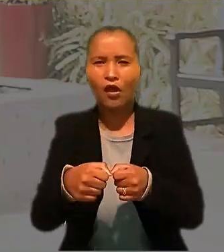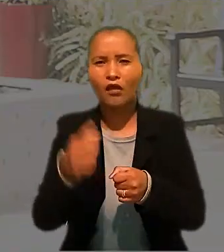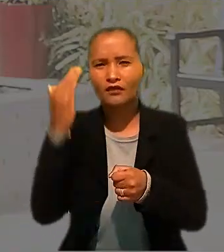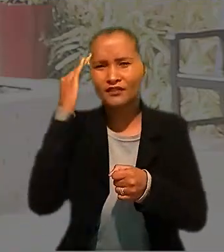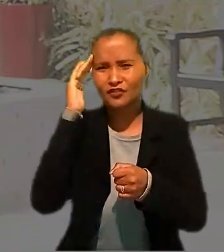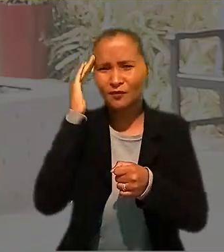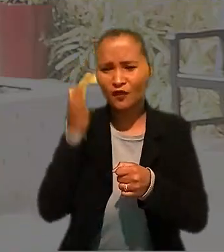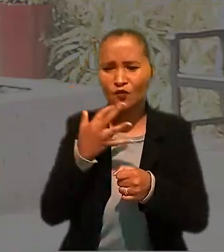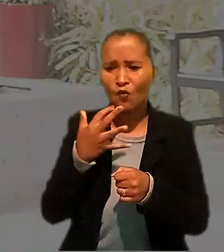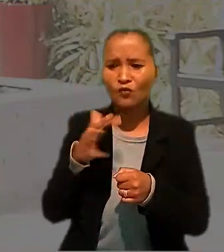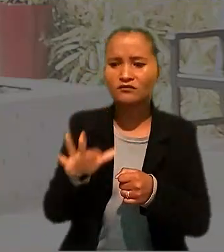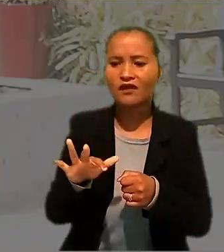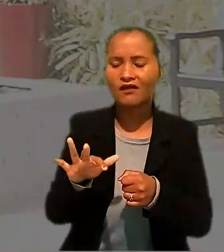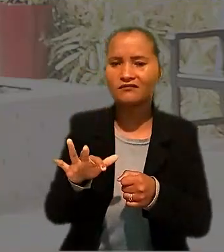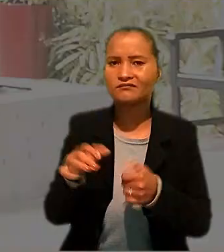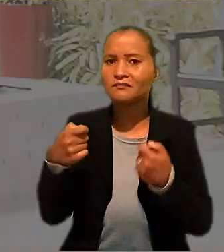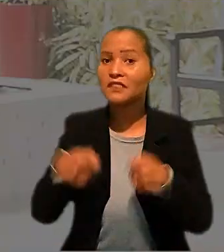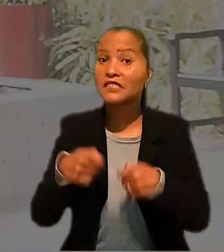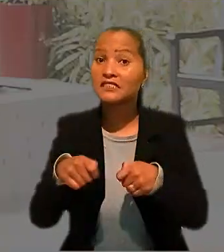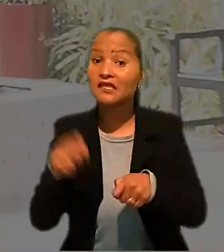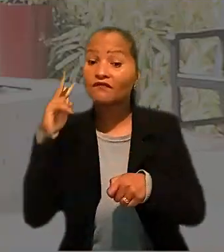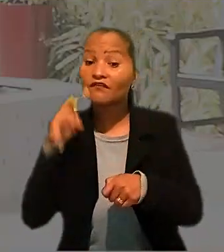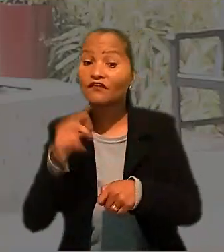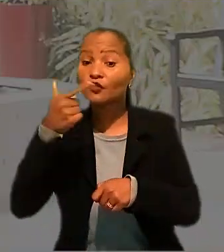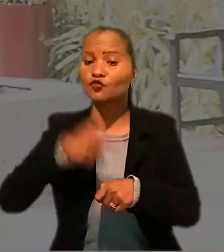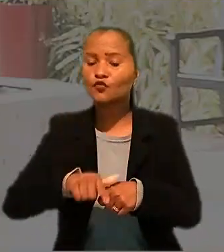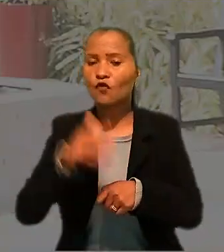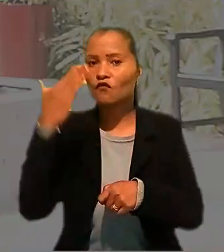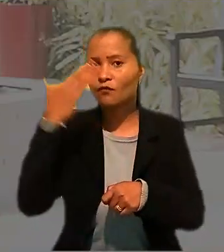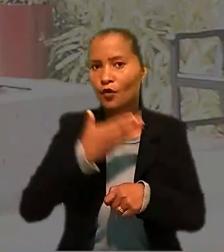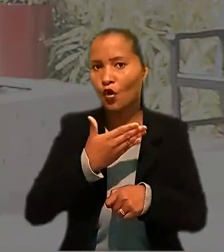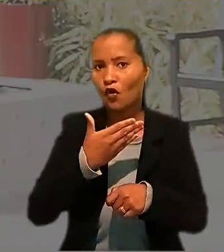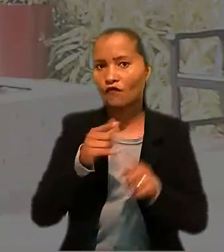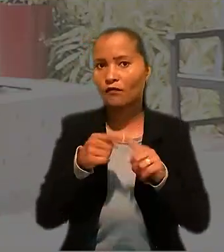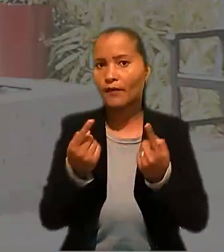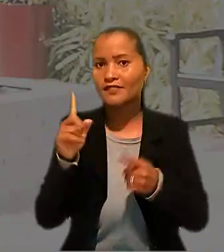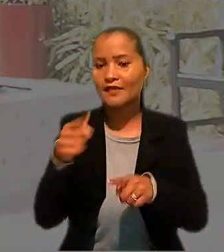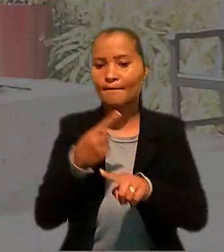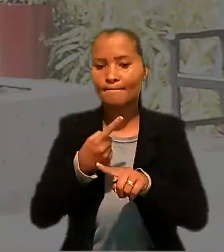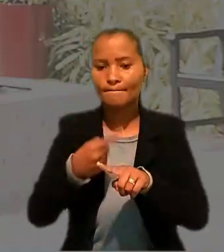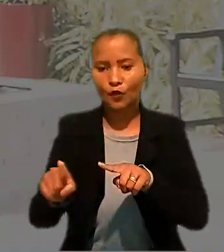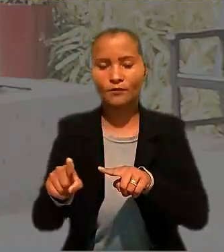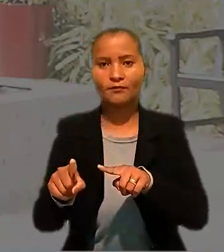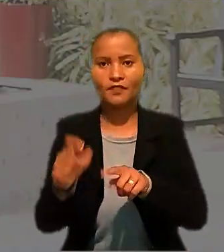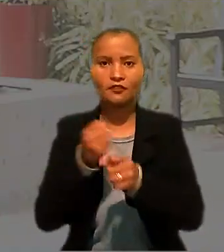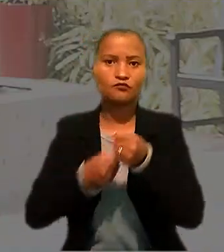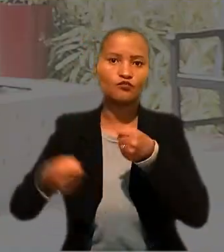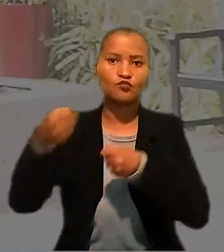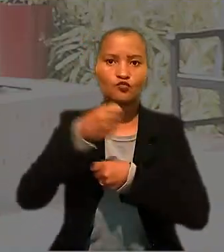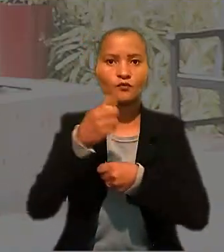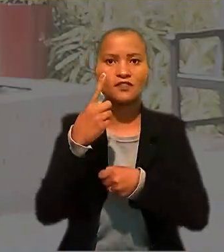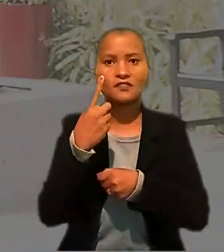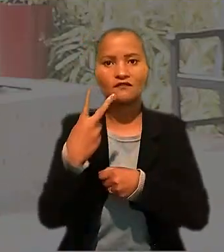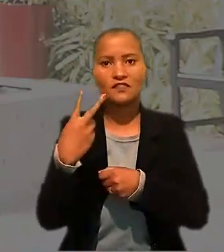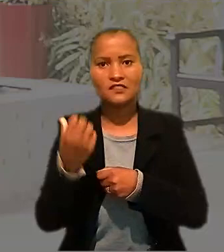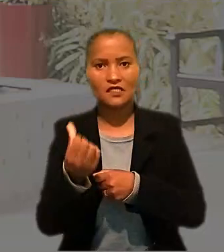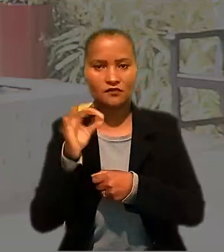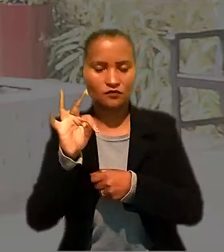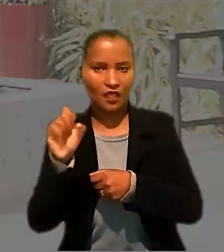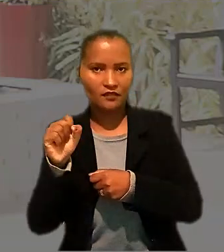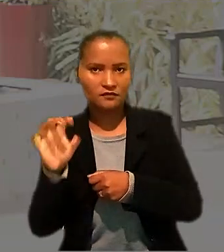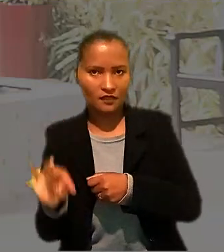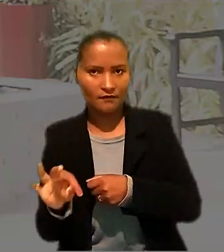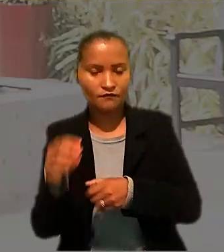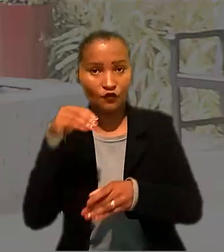adotar entendimento em sentido contrário exigiria o reexame de fatos e provas, o que é vedado pela súmula 126 do TST.